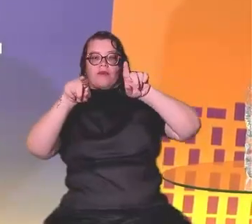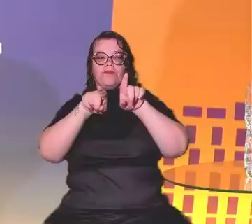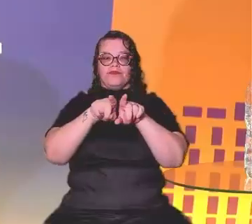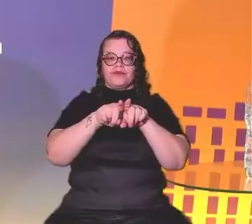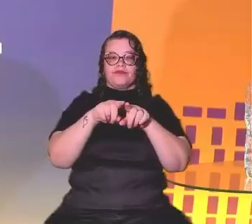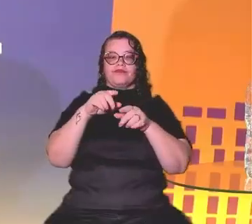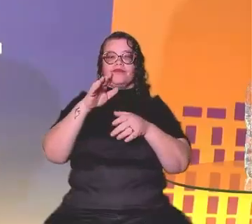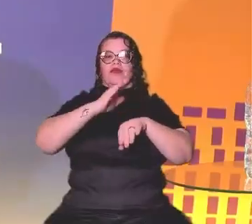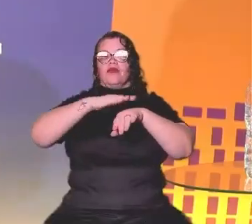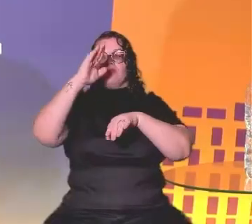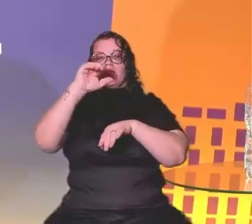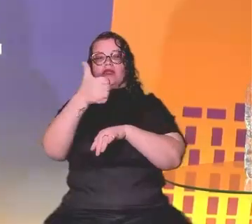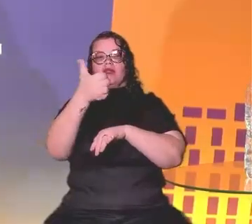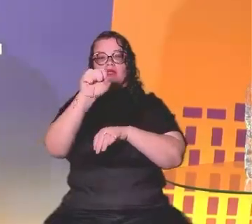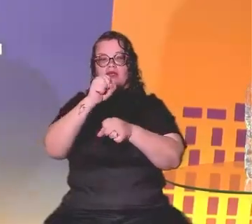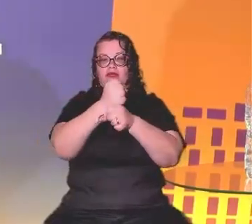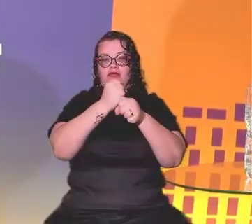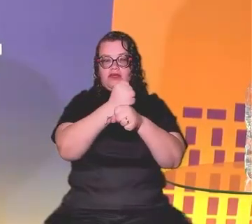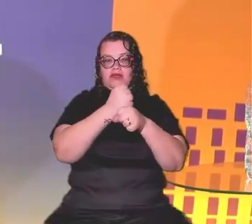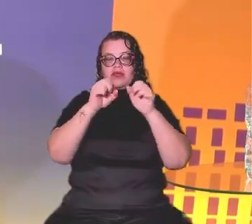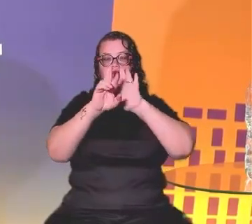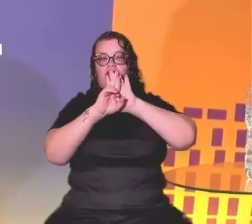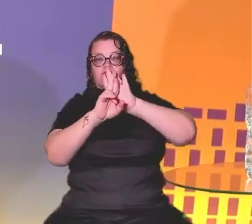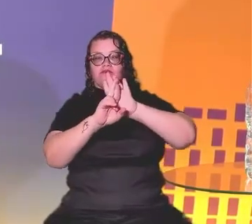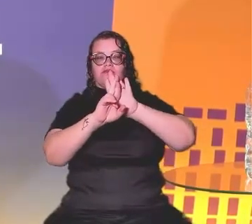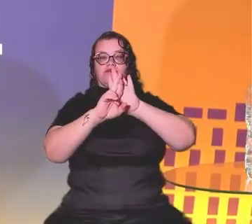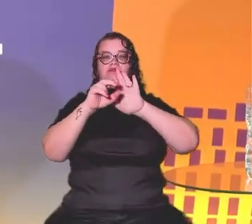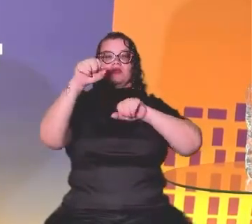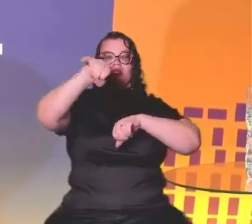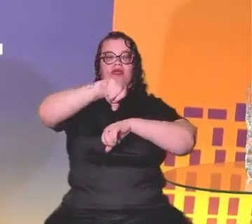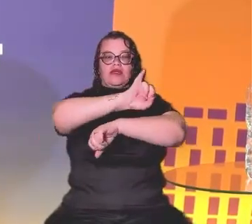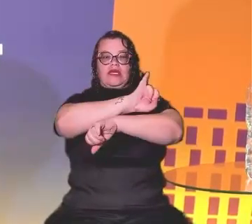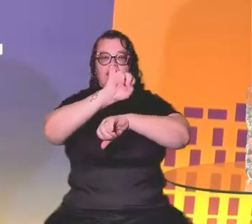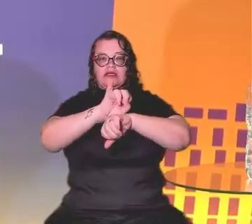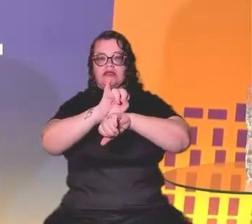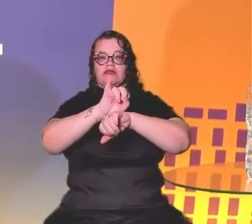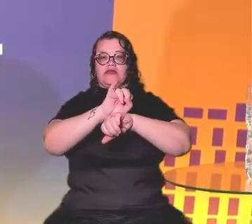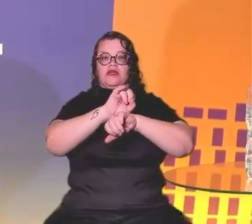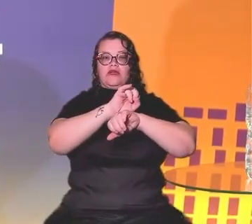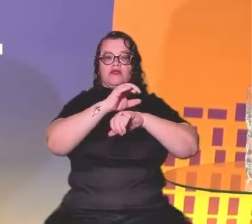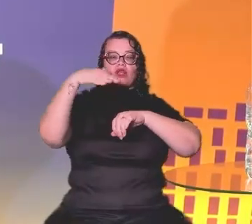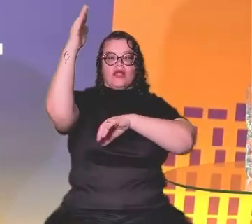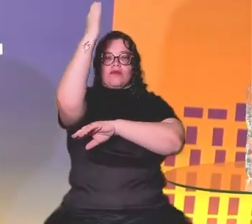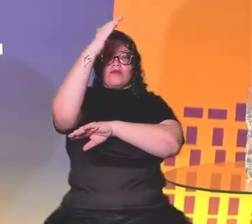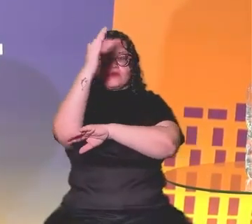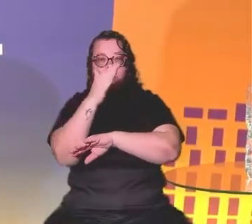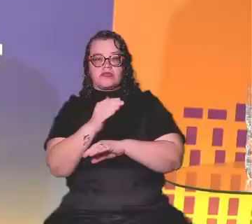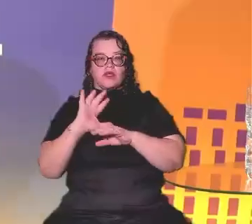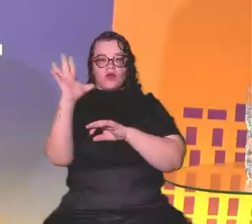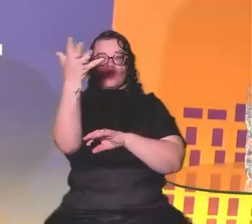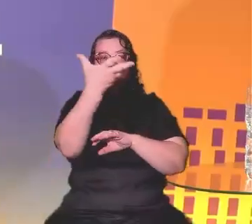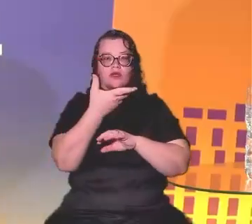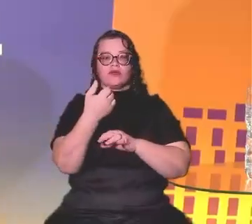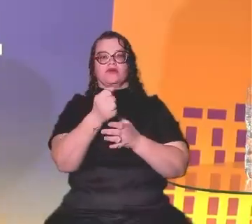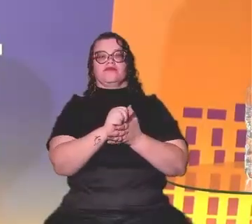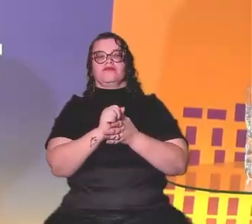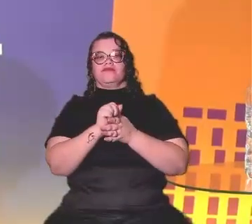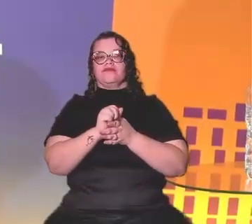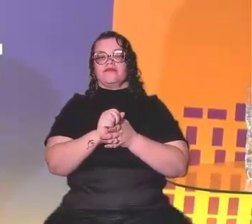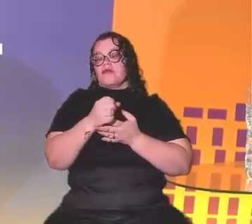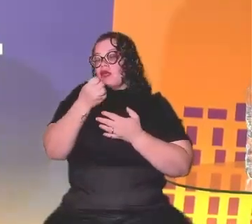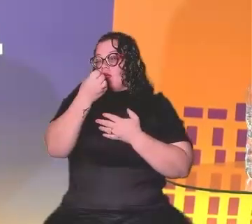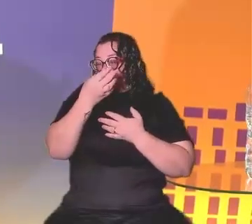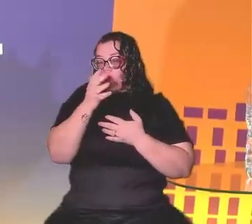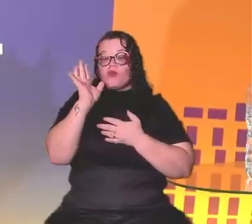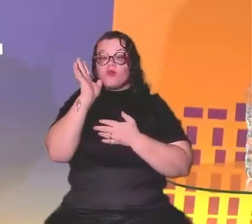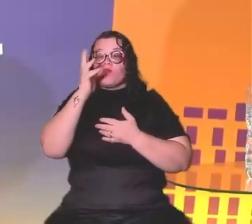camisa oversized preta e calça larga preta. Leva no pescoço o crachá dos participantes do evento. Acho que a poesia tem